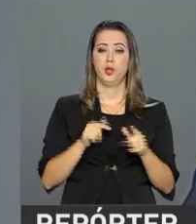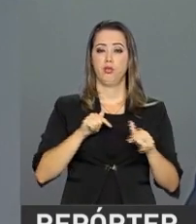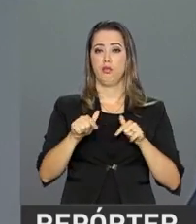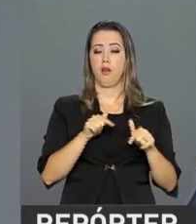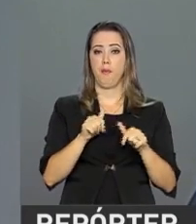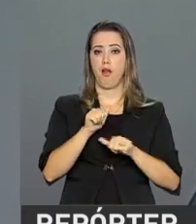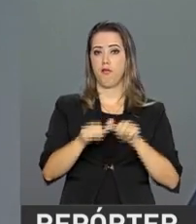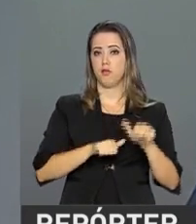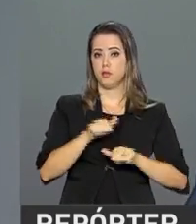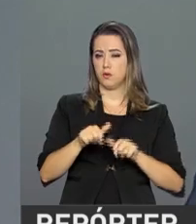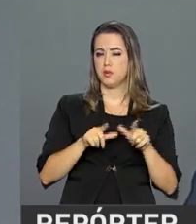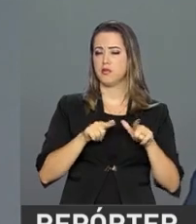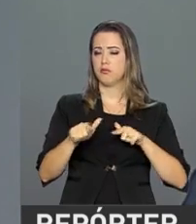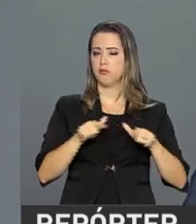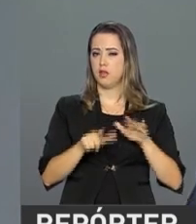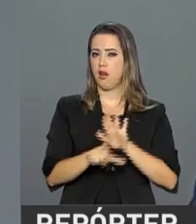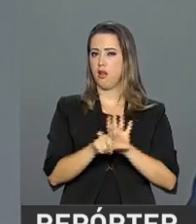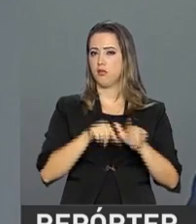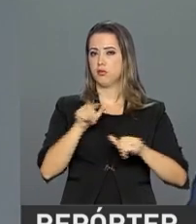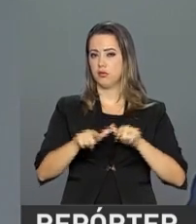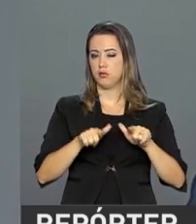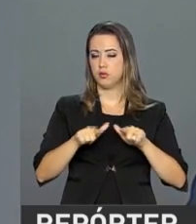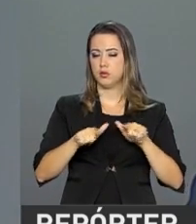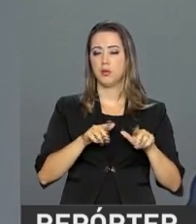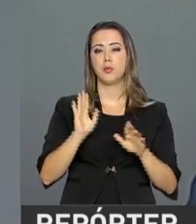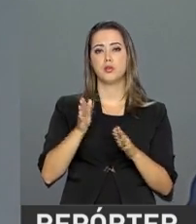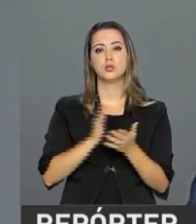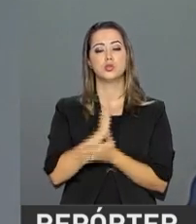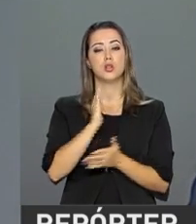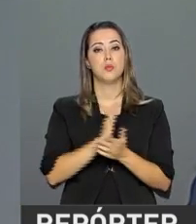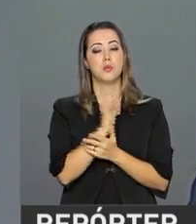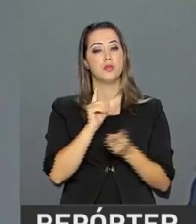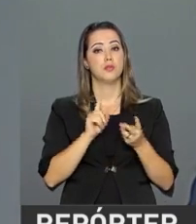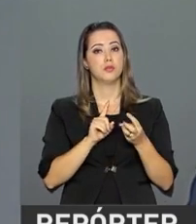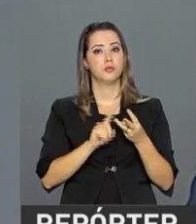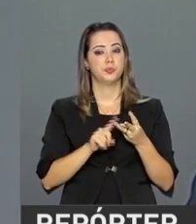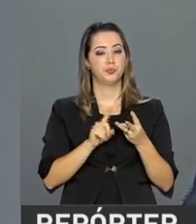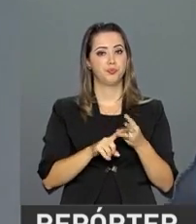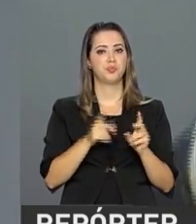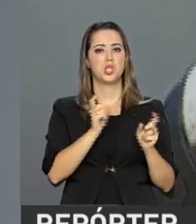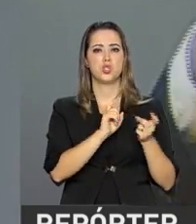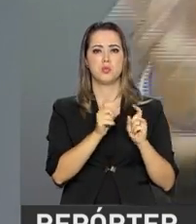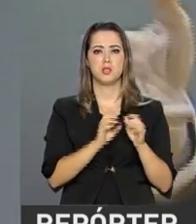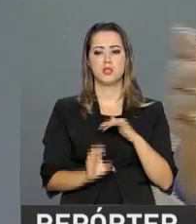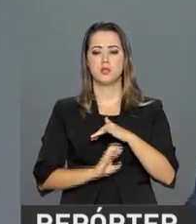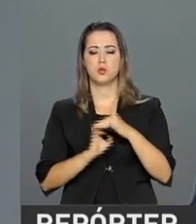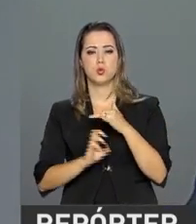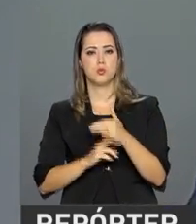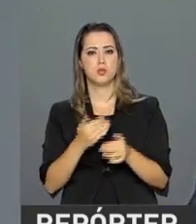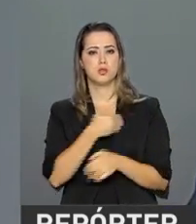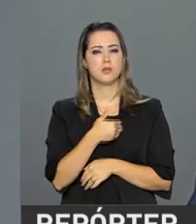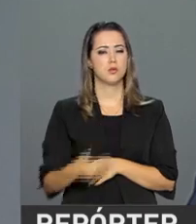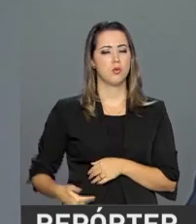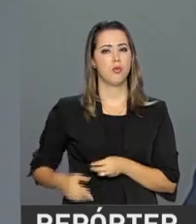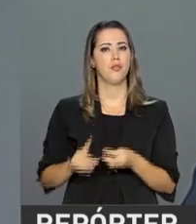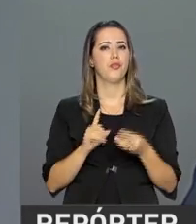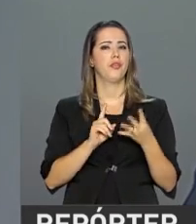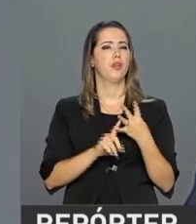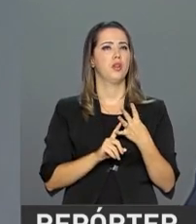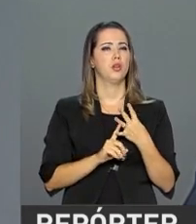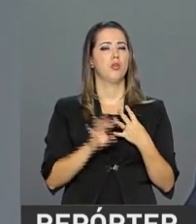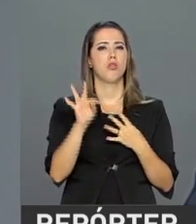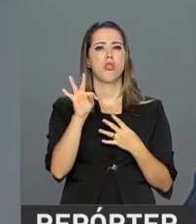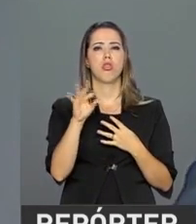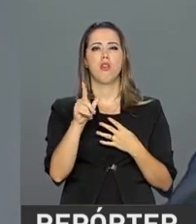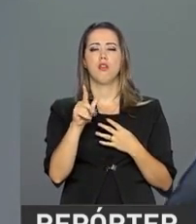aprovou a a haley das estatais a governança das estatais aprovou a tlp a